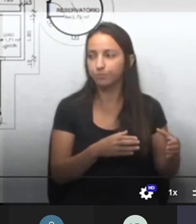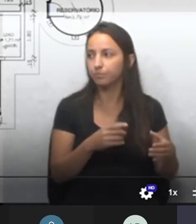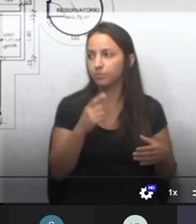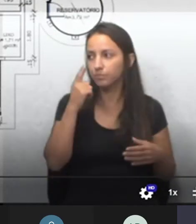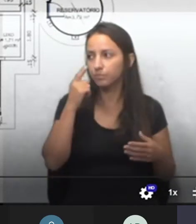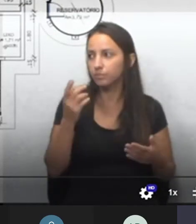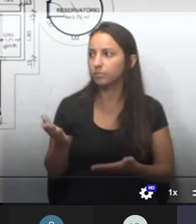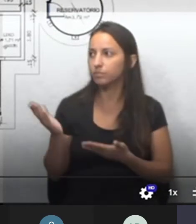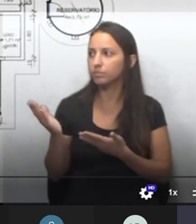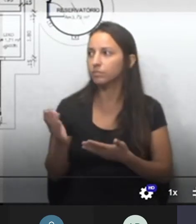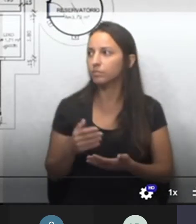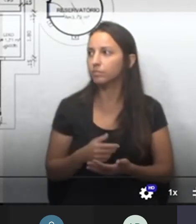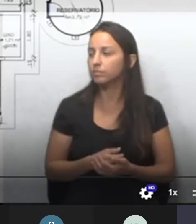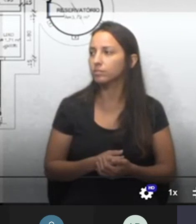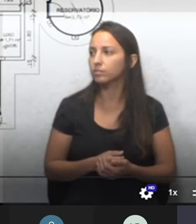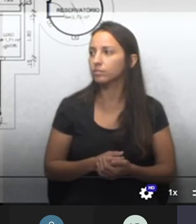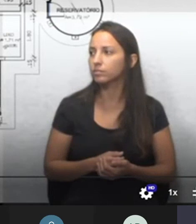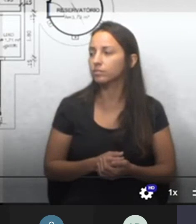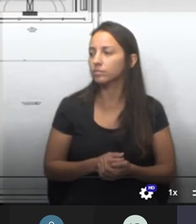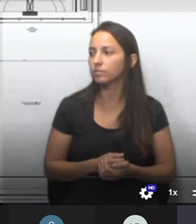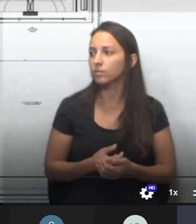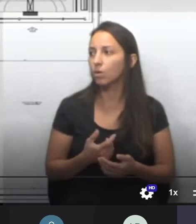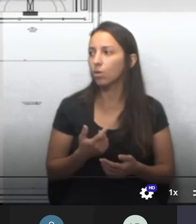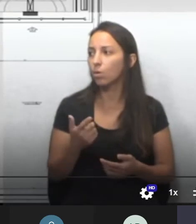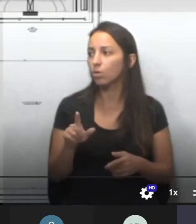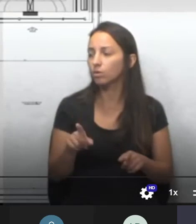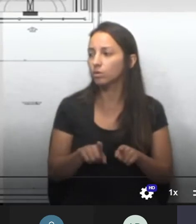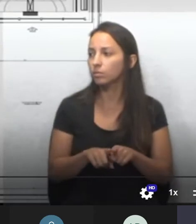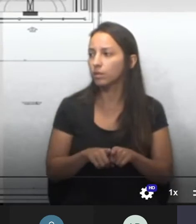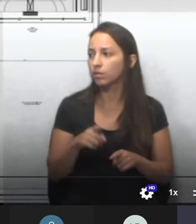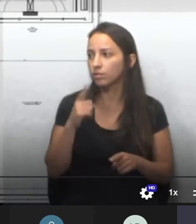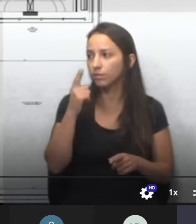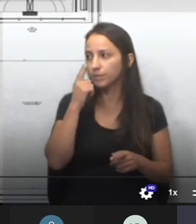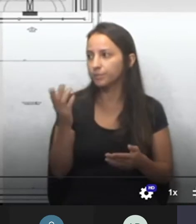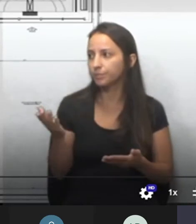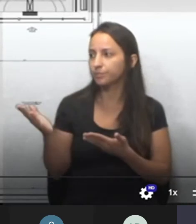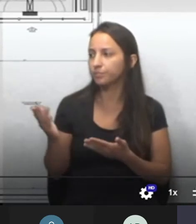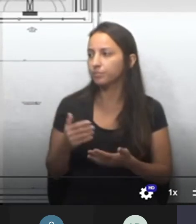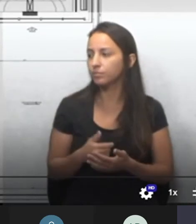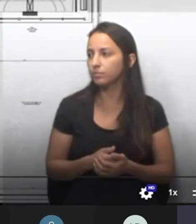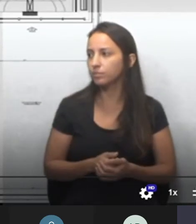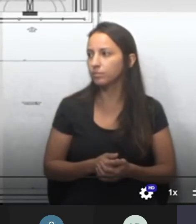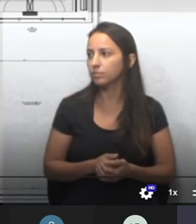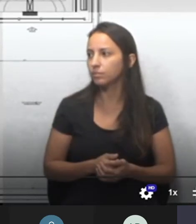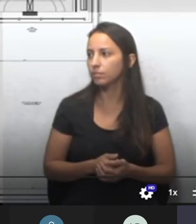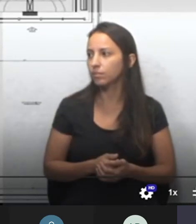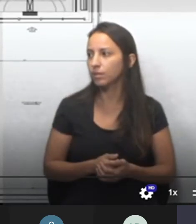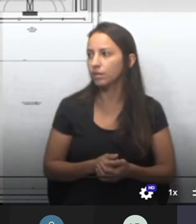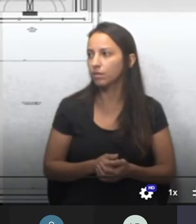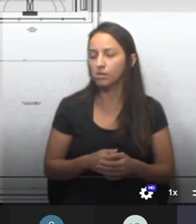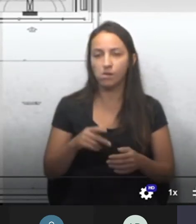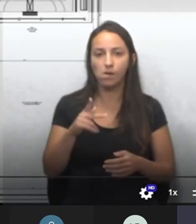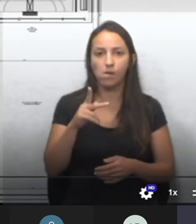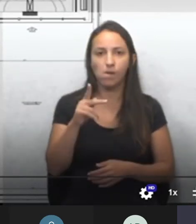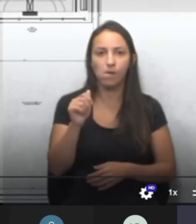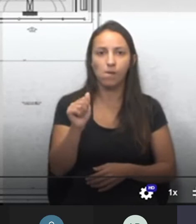setor desse, pode ter alguém conversando, ou ainda lá no outro, olha, o pátio, como ele é grande, né?